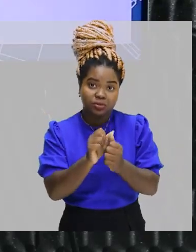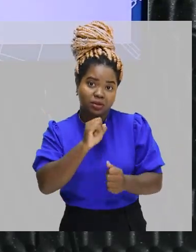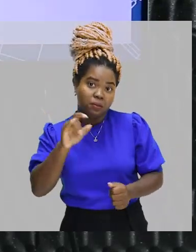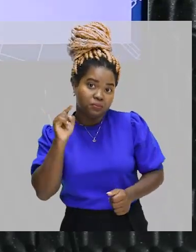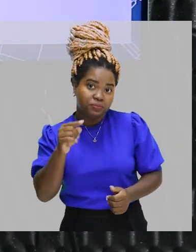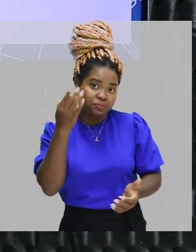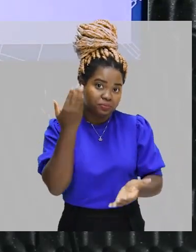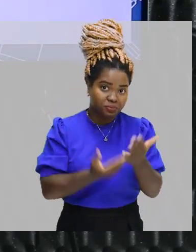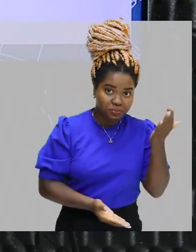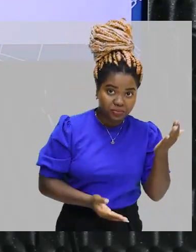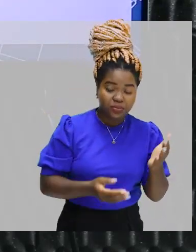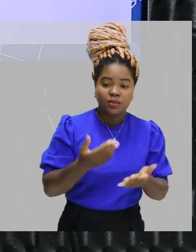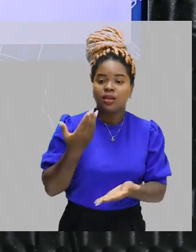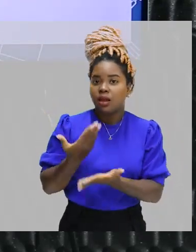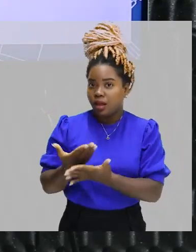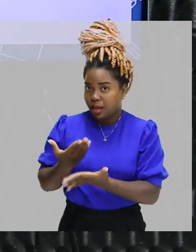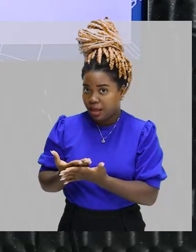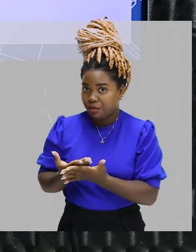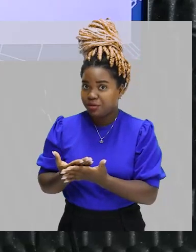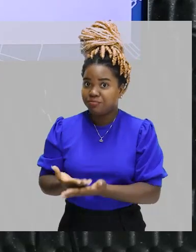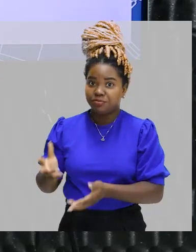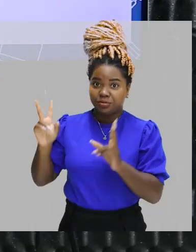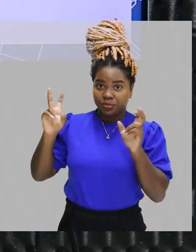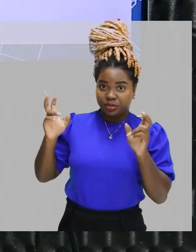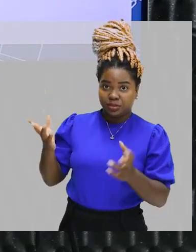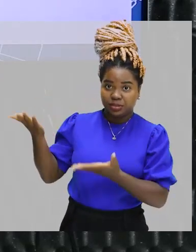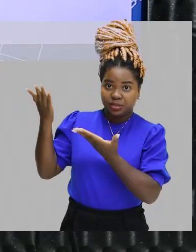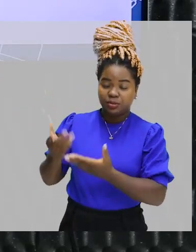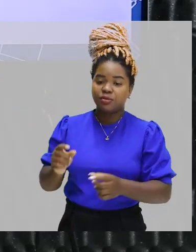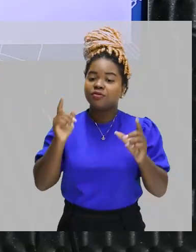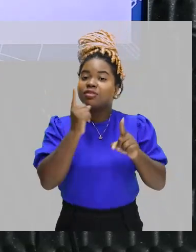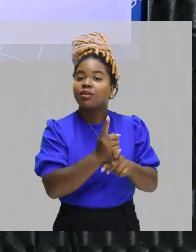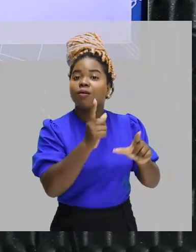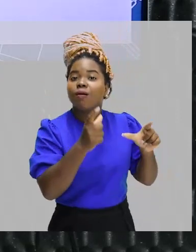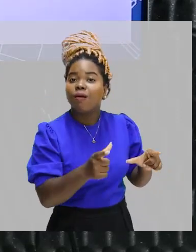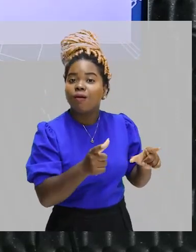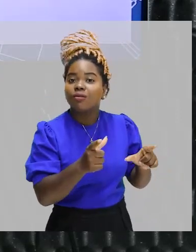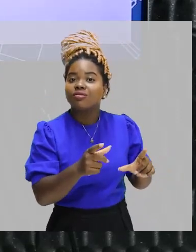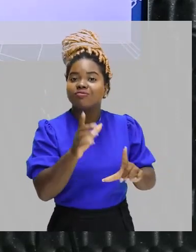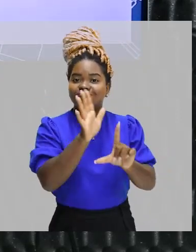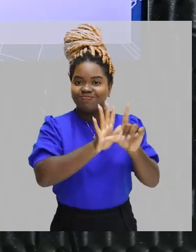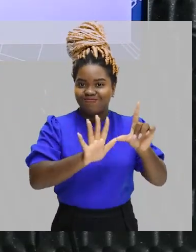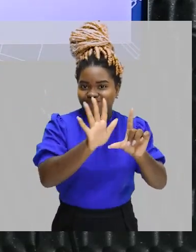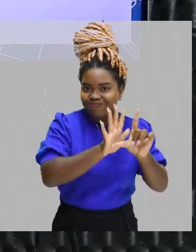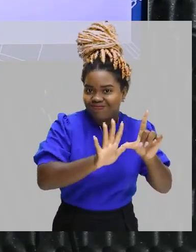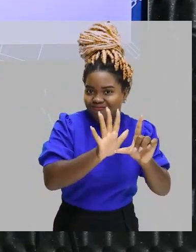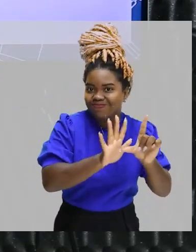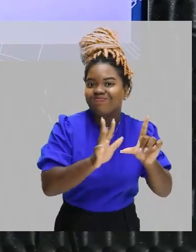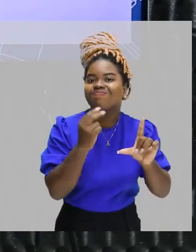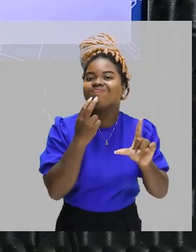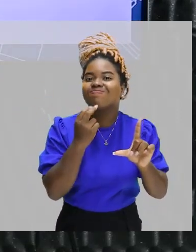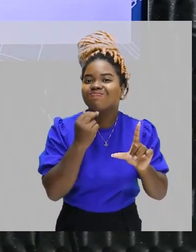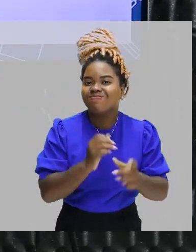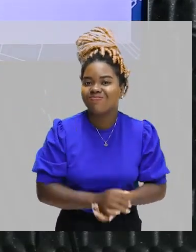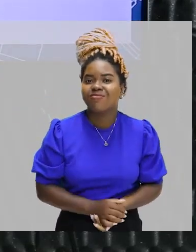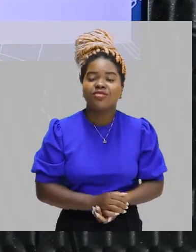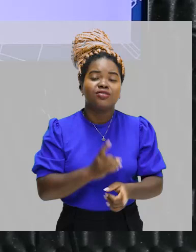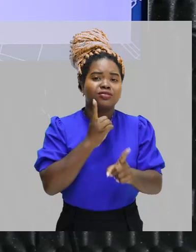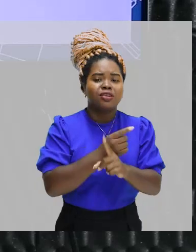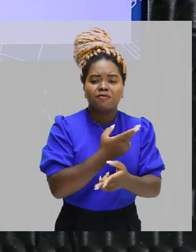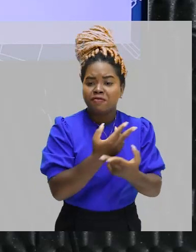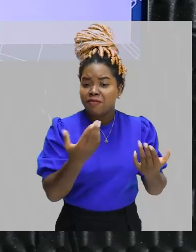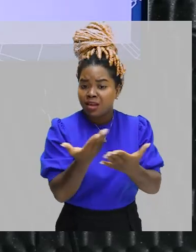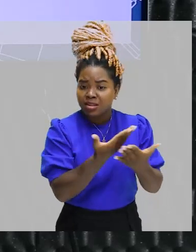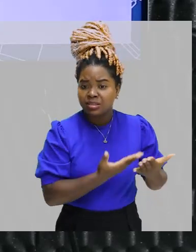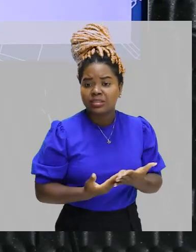partículas mensageiras, você encontra lá na plataforma Gonçalves Dias, certo? Então acesse a plataforma, lá você vai encontrar já essa aula e outras